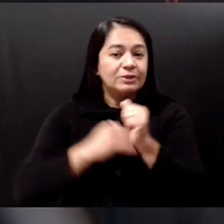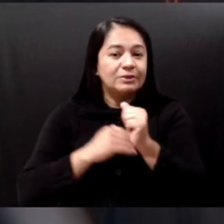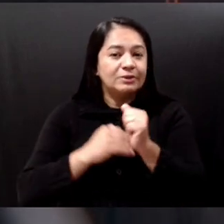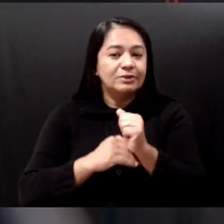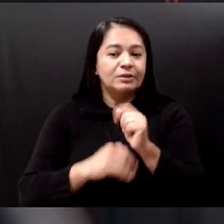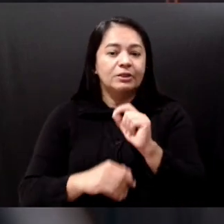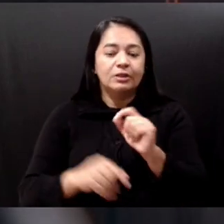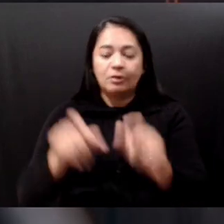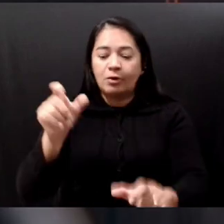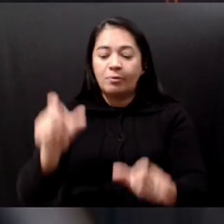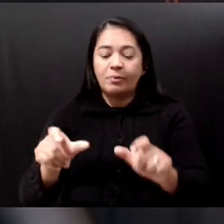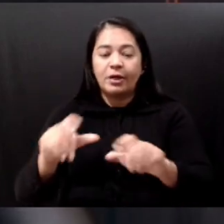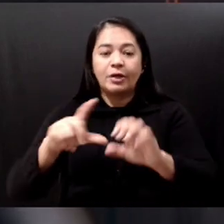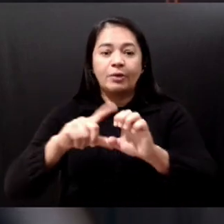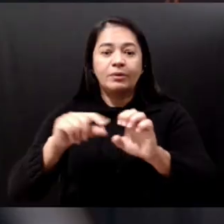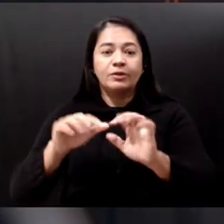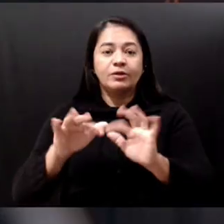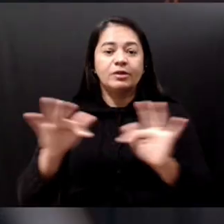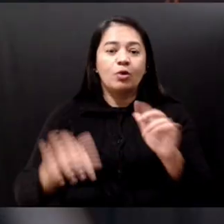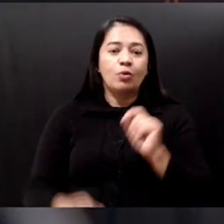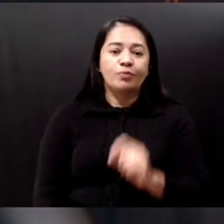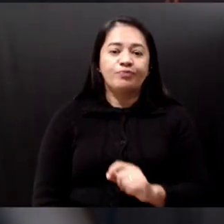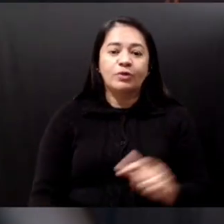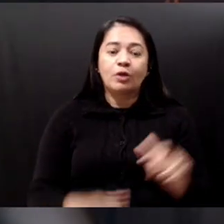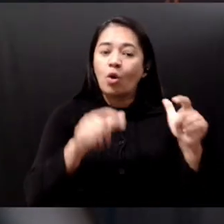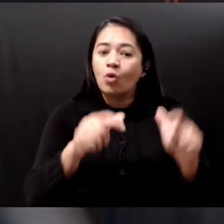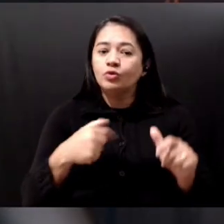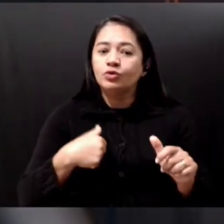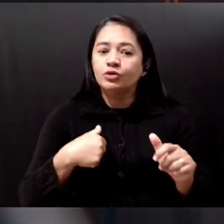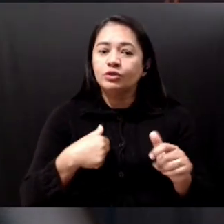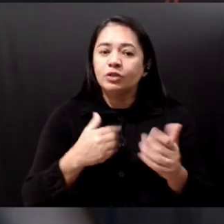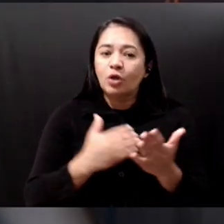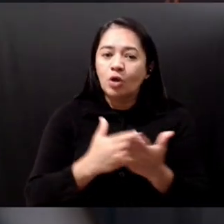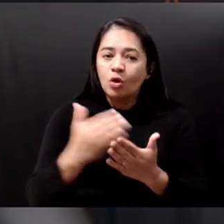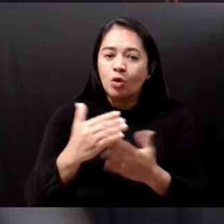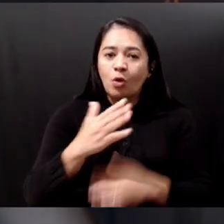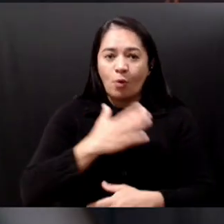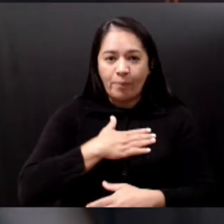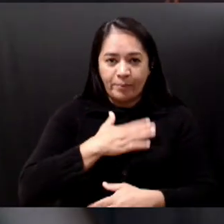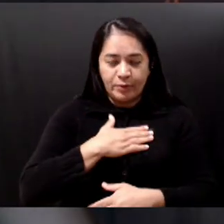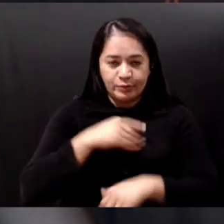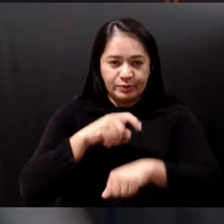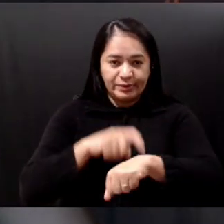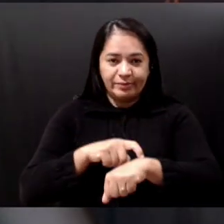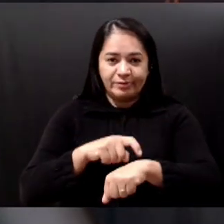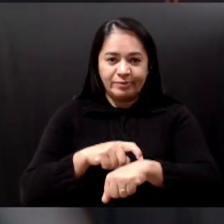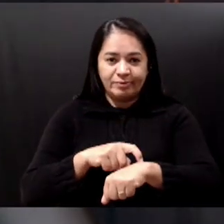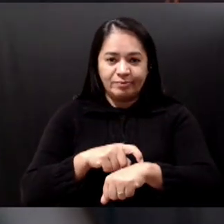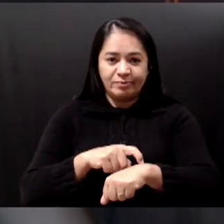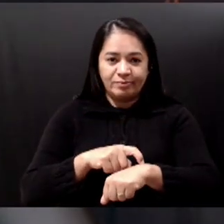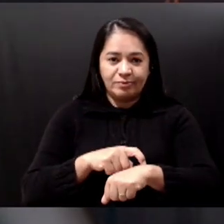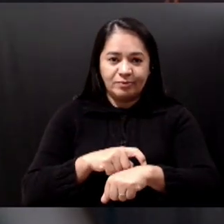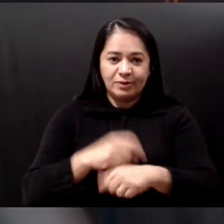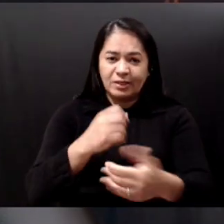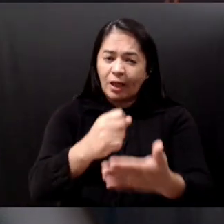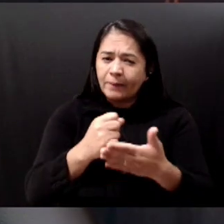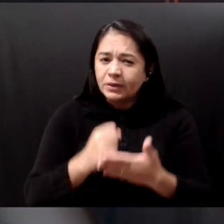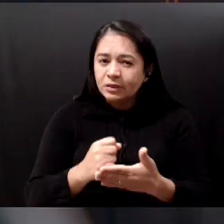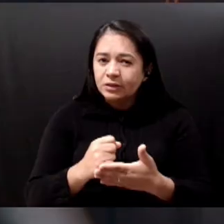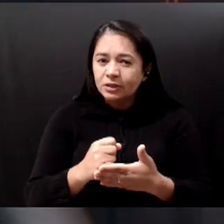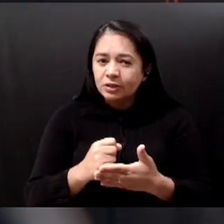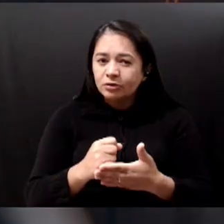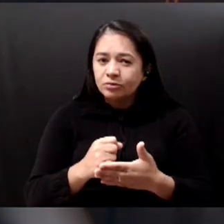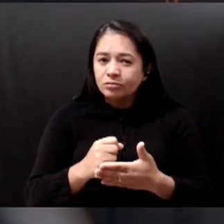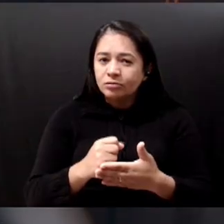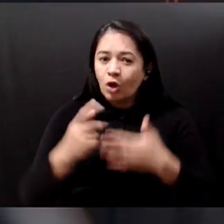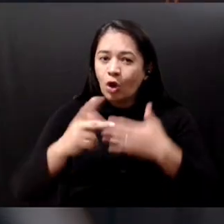esta: onde eu emprego meu tempo está me trazendo resultado?